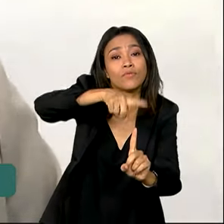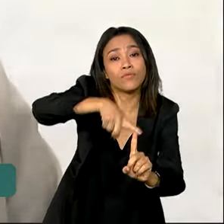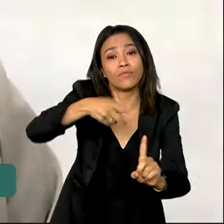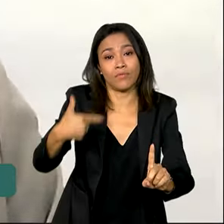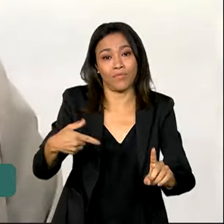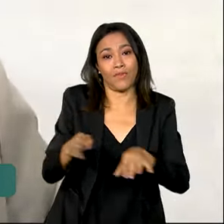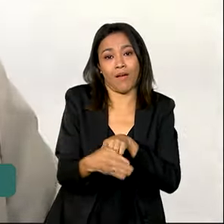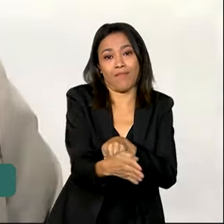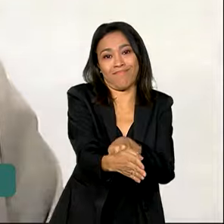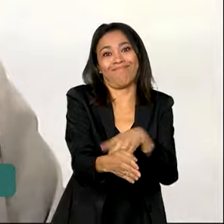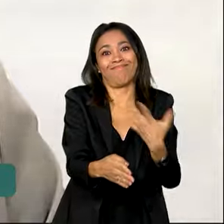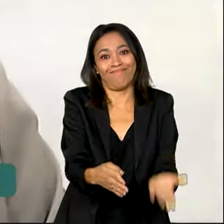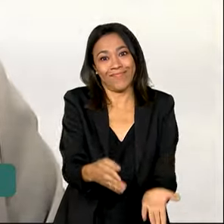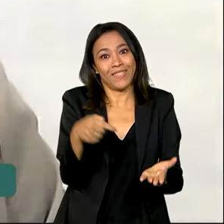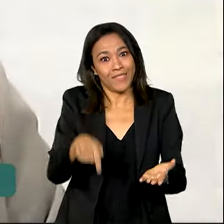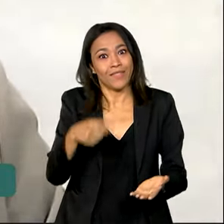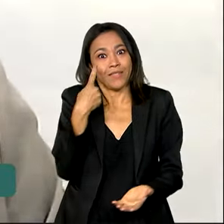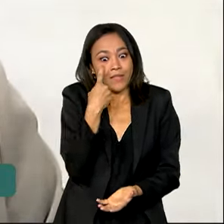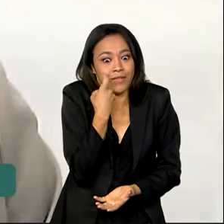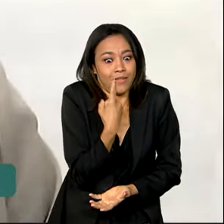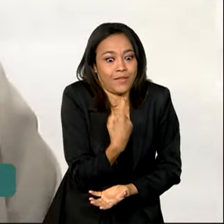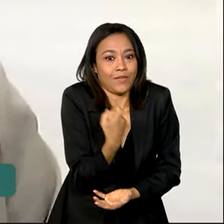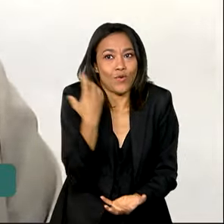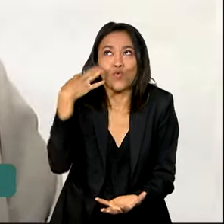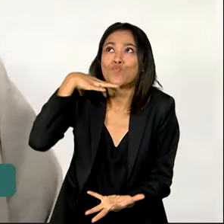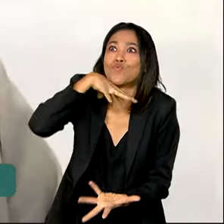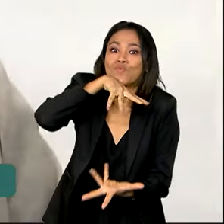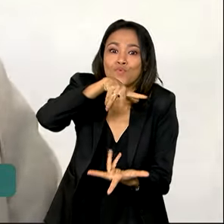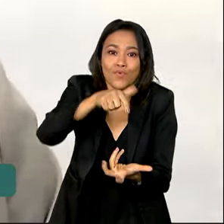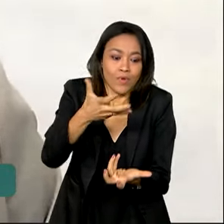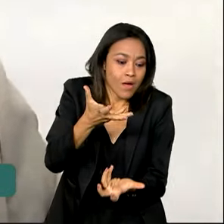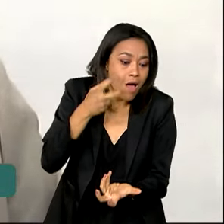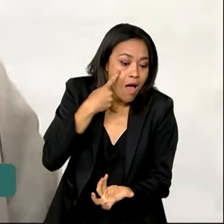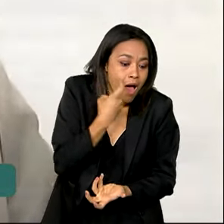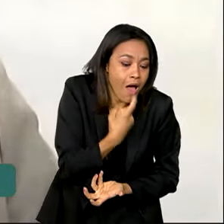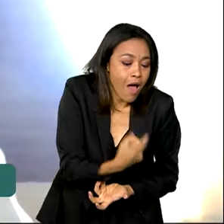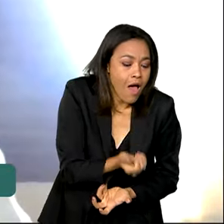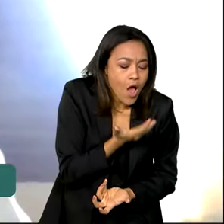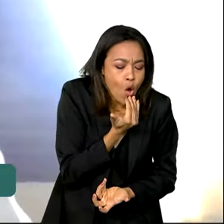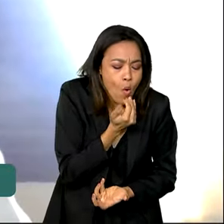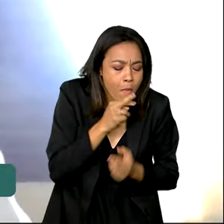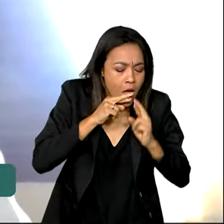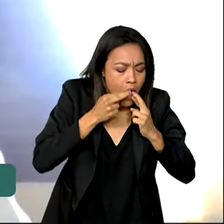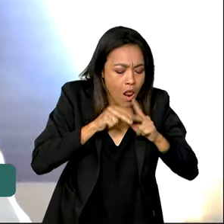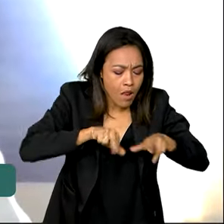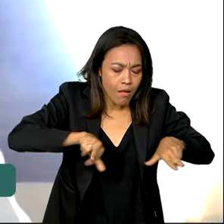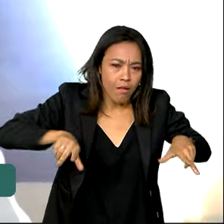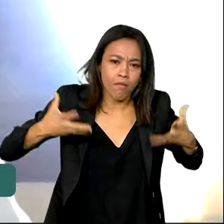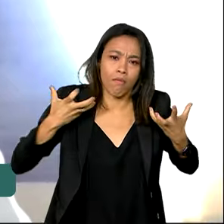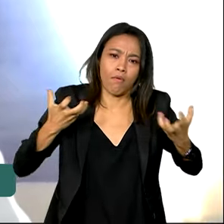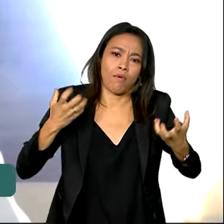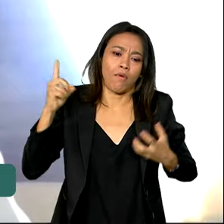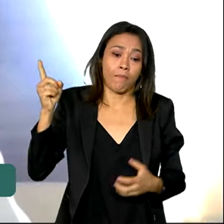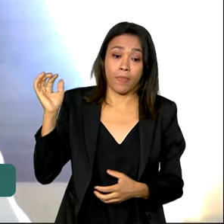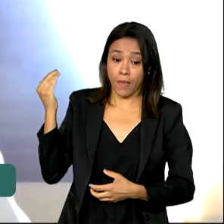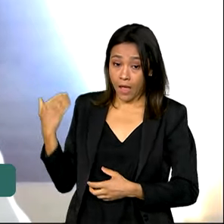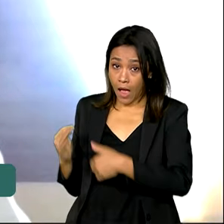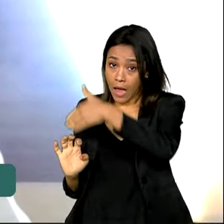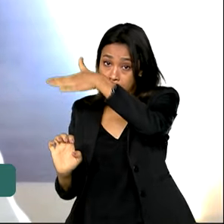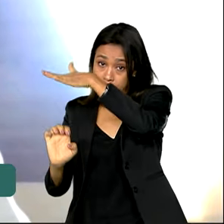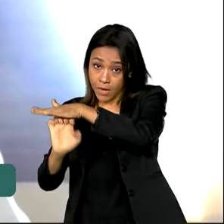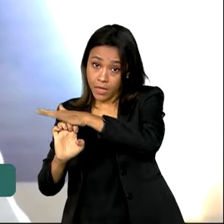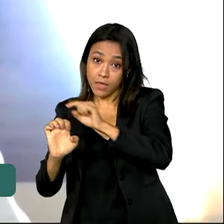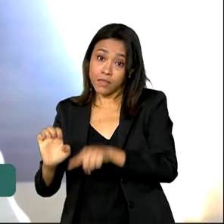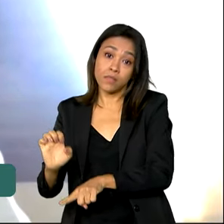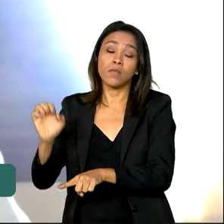e isso interessa ao mundo. O mundo quer comer coisas diferentes. E a empresa MK Sab, no interior